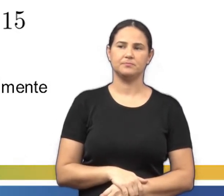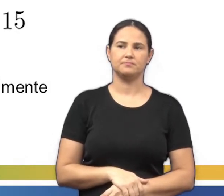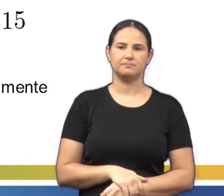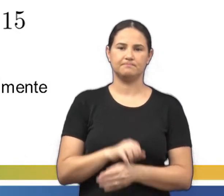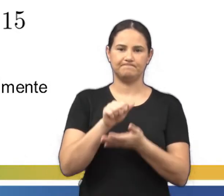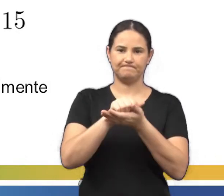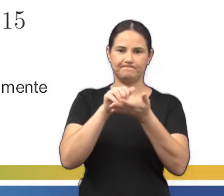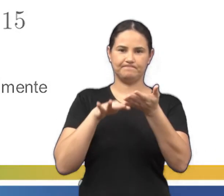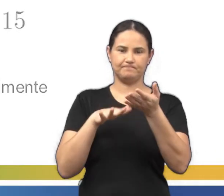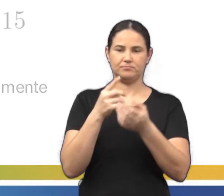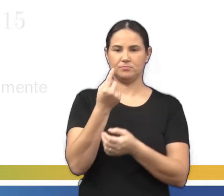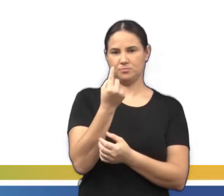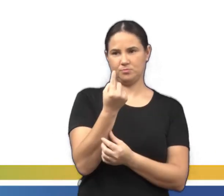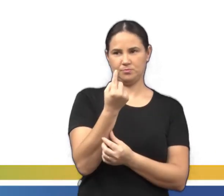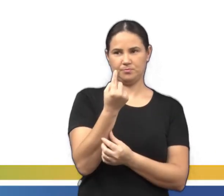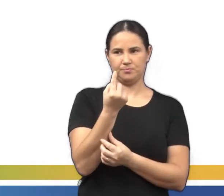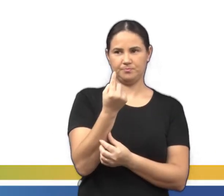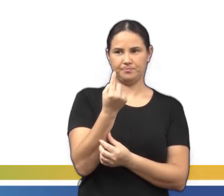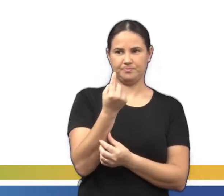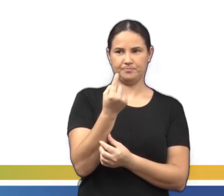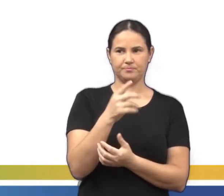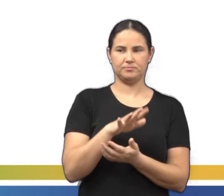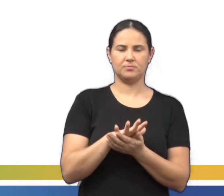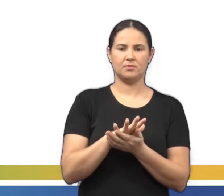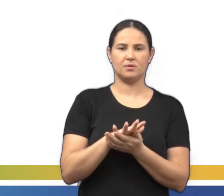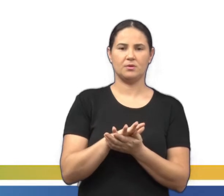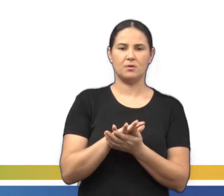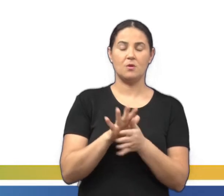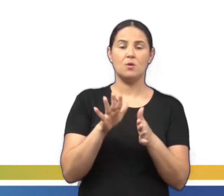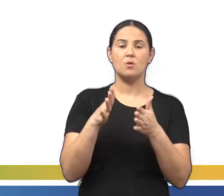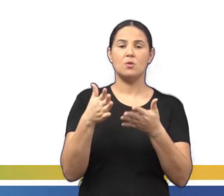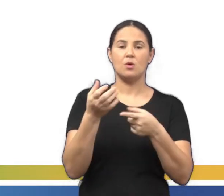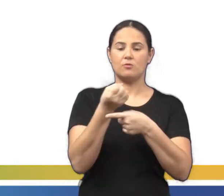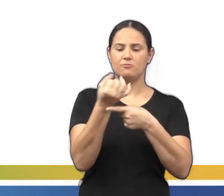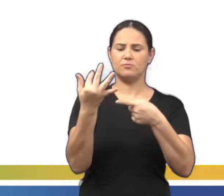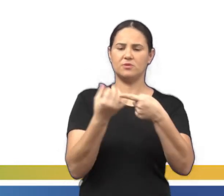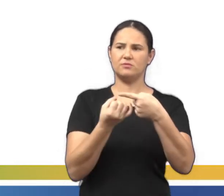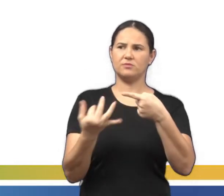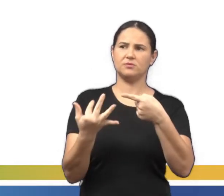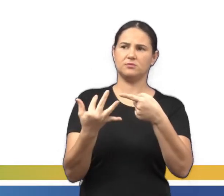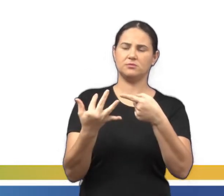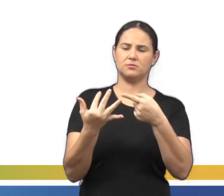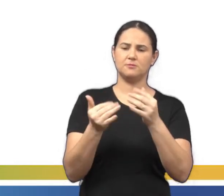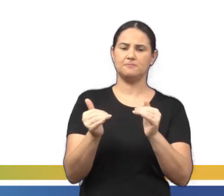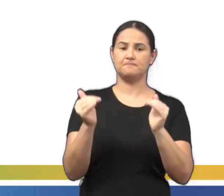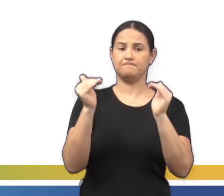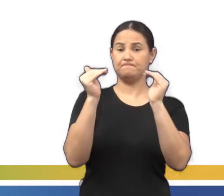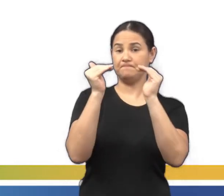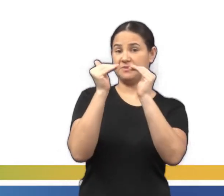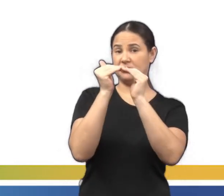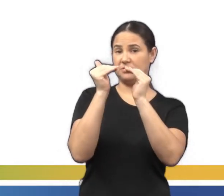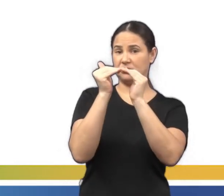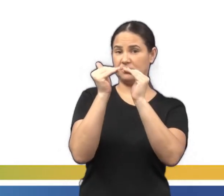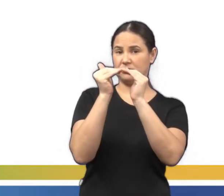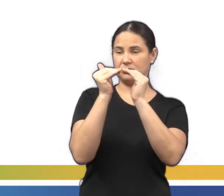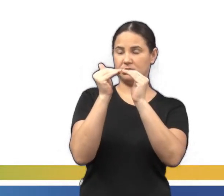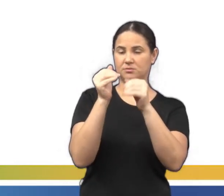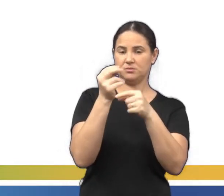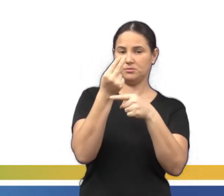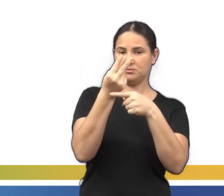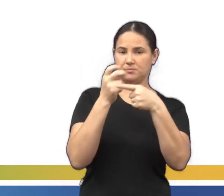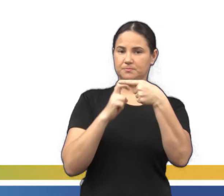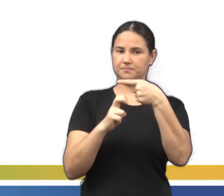Atividade número 1. Qual das frações abaixo é equivalente a 2